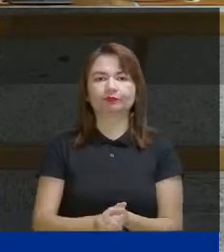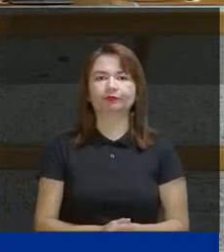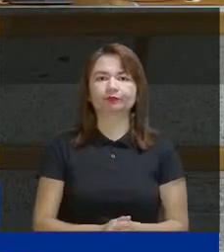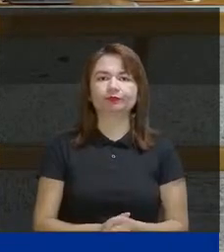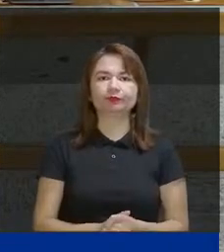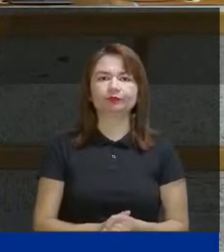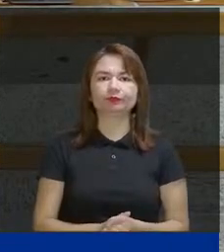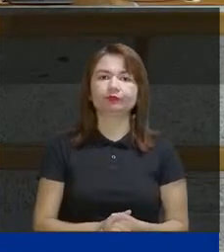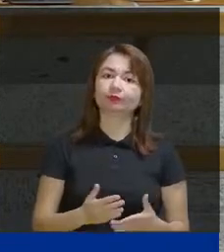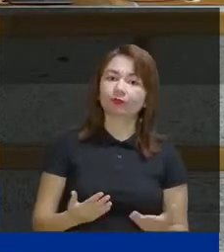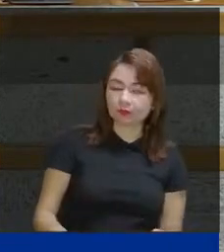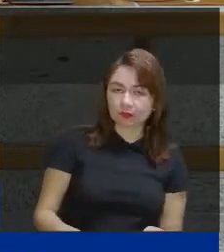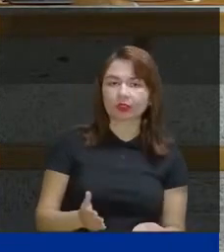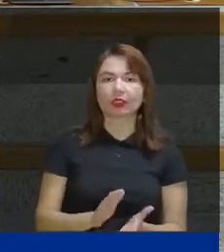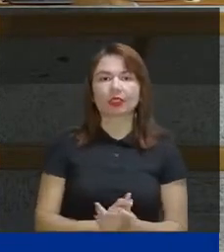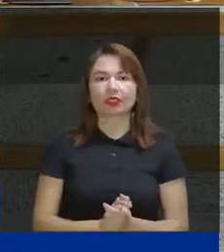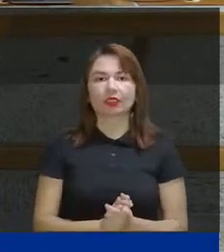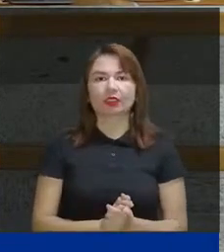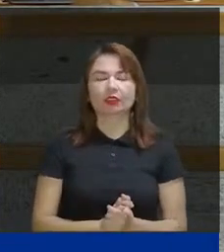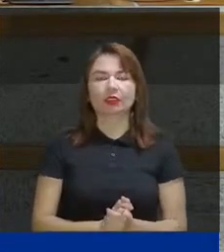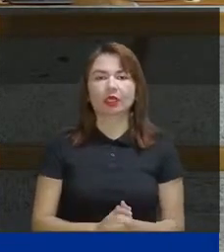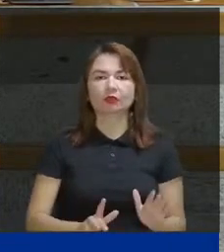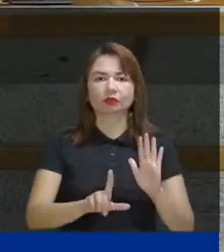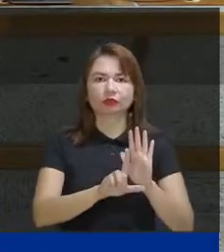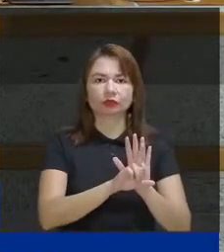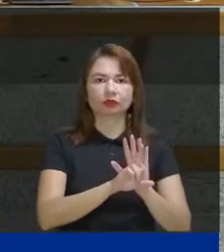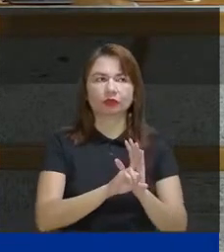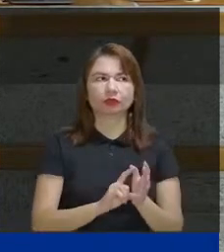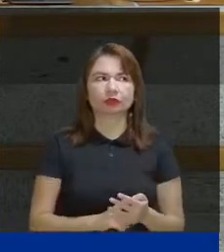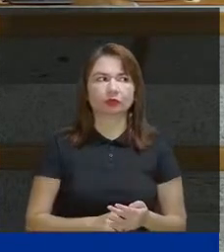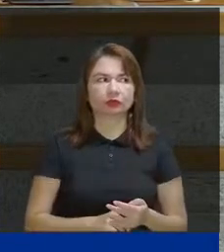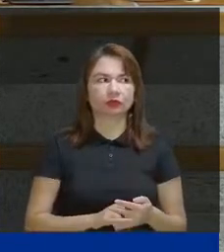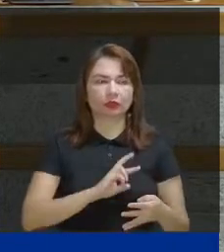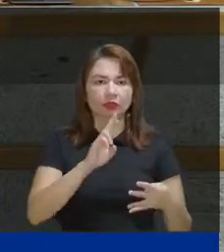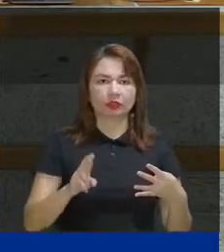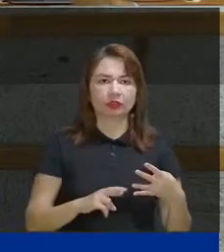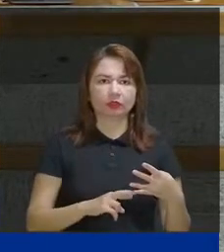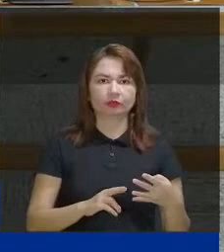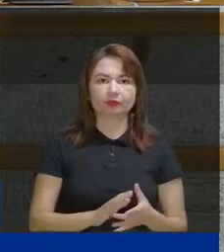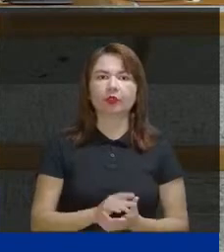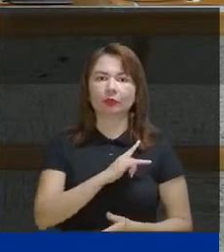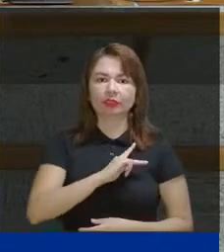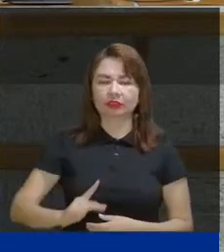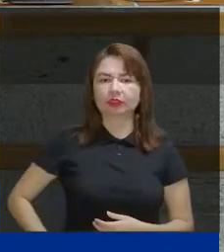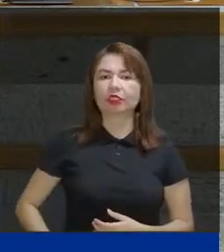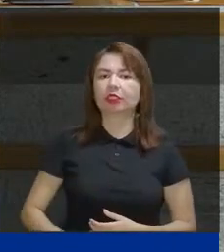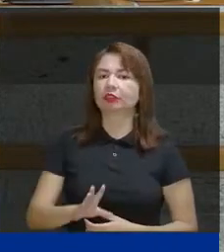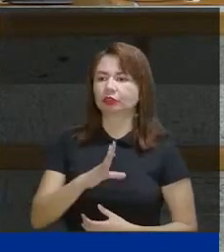Presentes os pressupostos legais, se conheço do recursos. Conhecido, pode prosseguir.